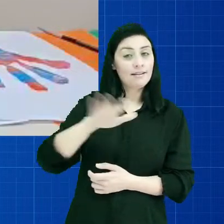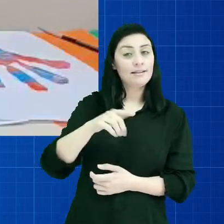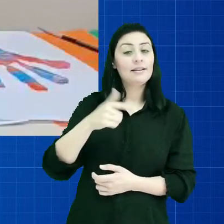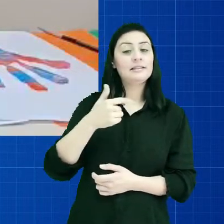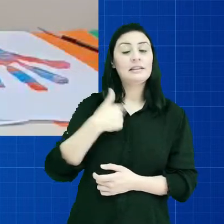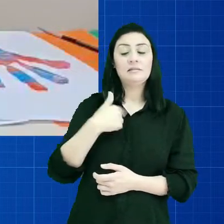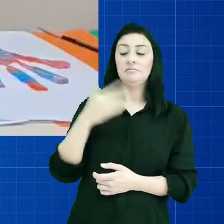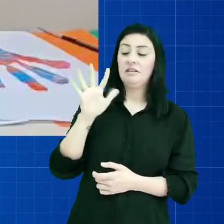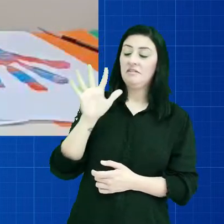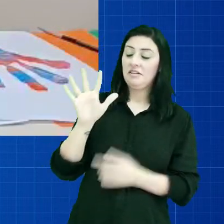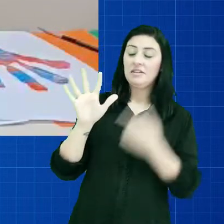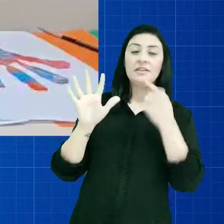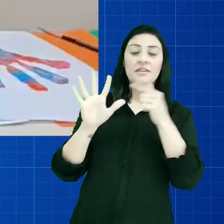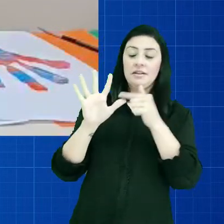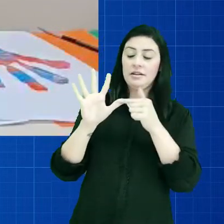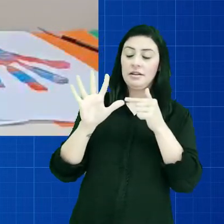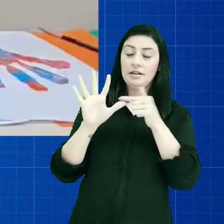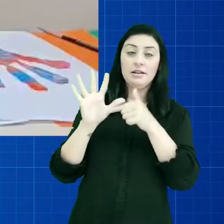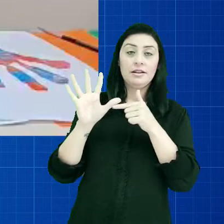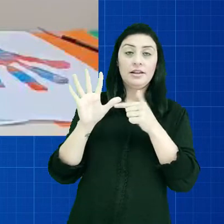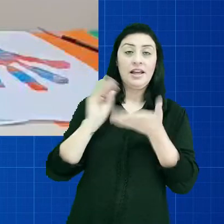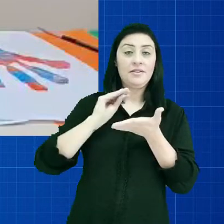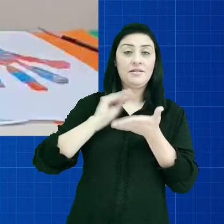Estou observando que o meu polegar